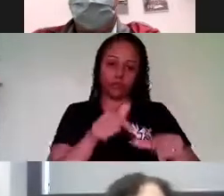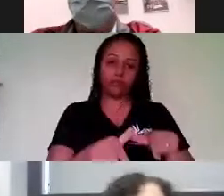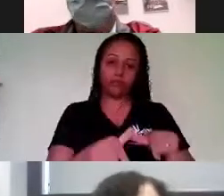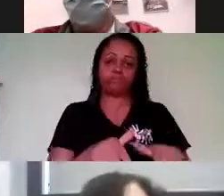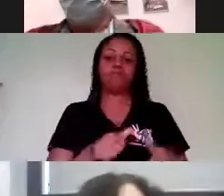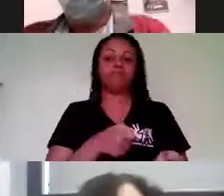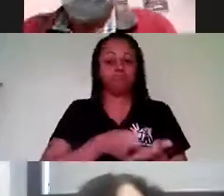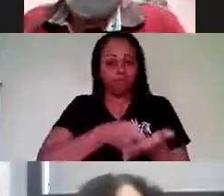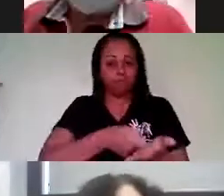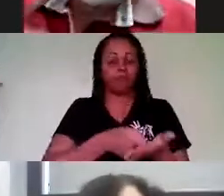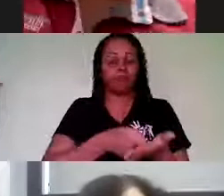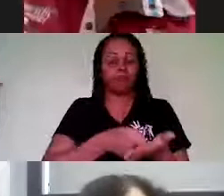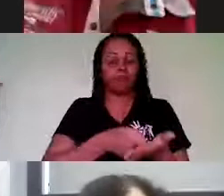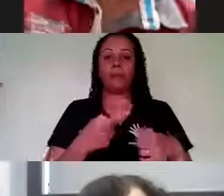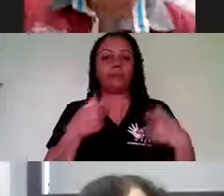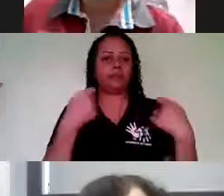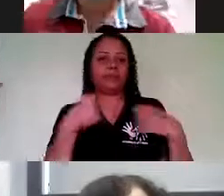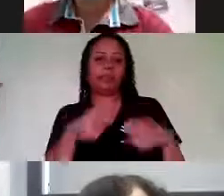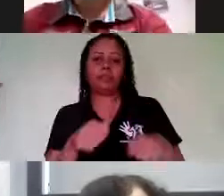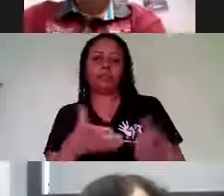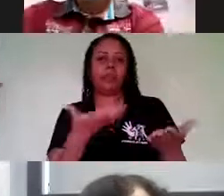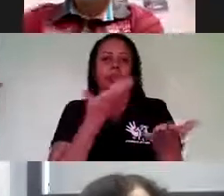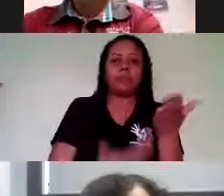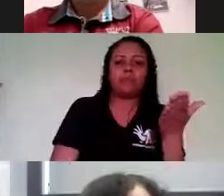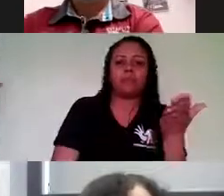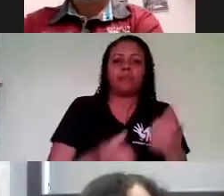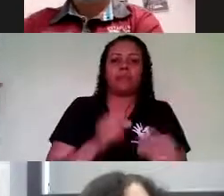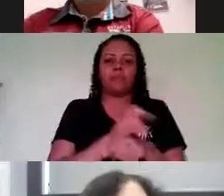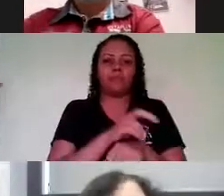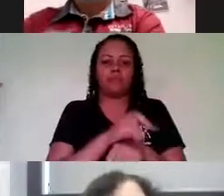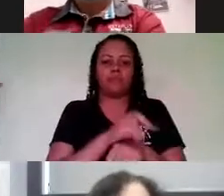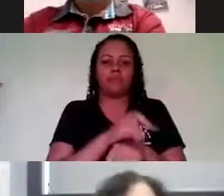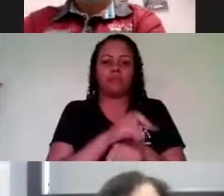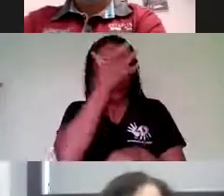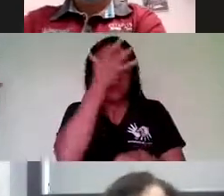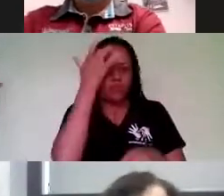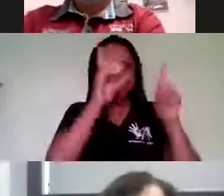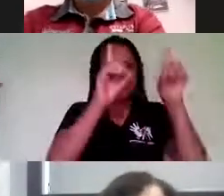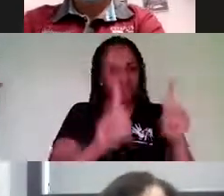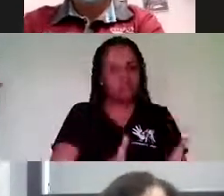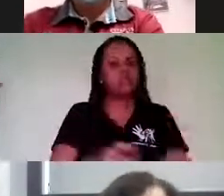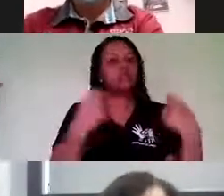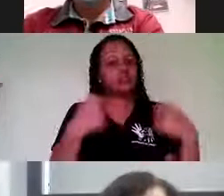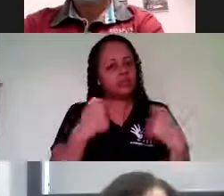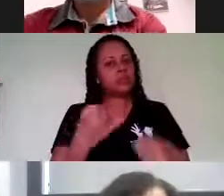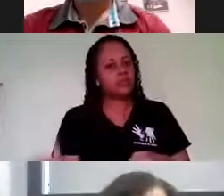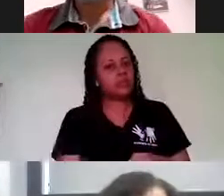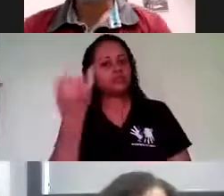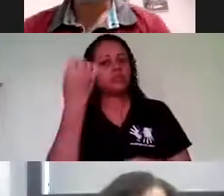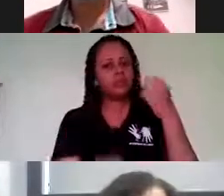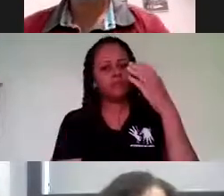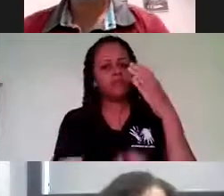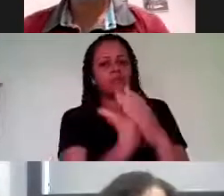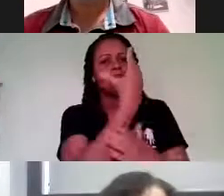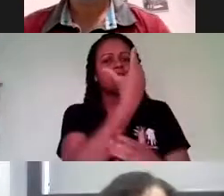não precisa ser aí sacrificada a vaga da pessoa com deficiência, né? É importante sim criar políticas que garantam emprego de